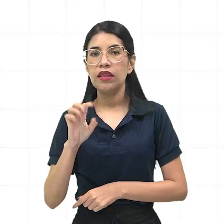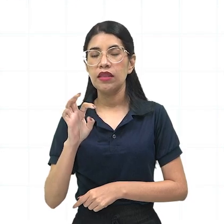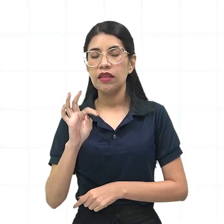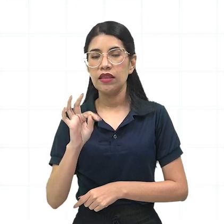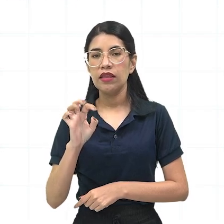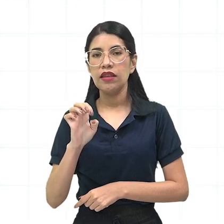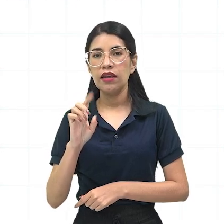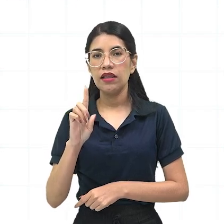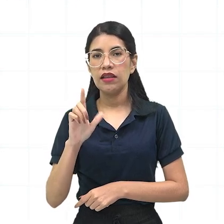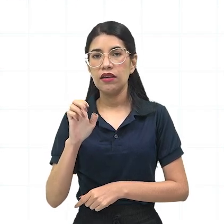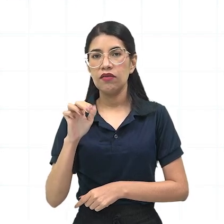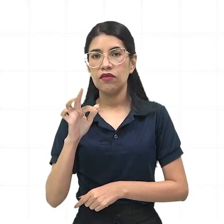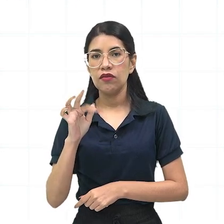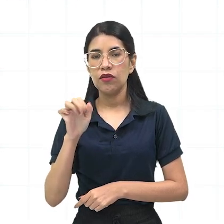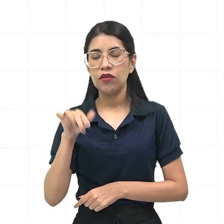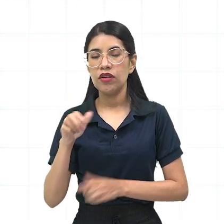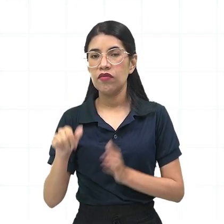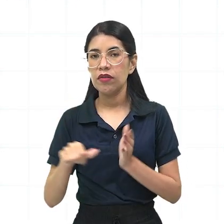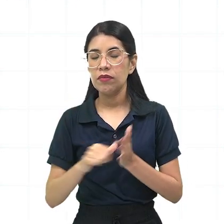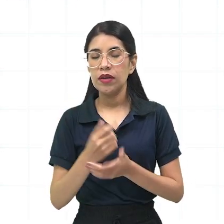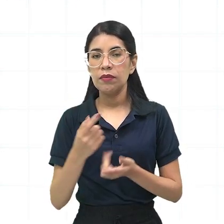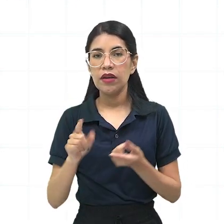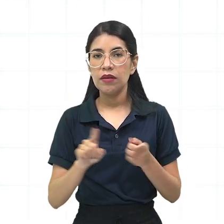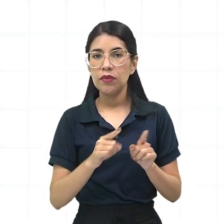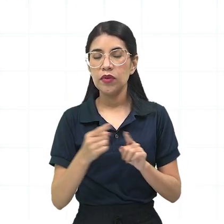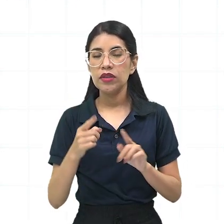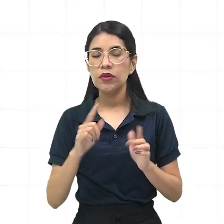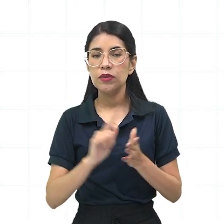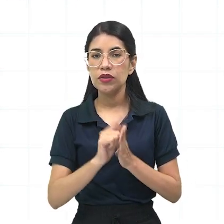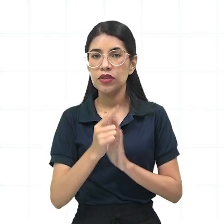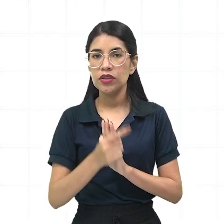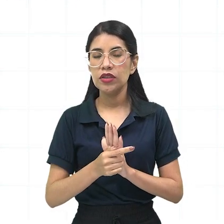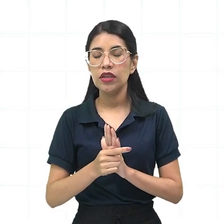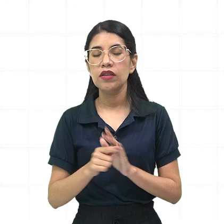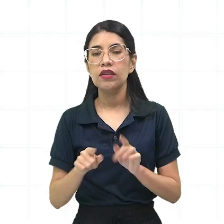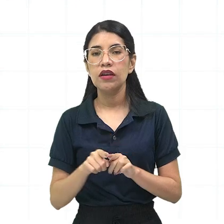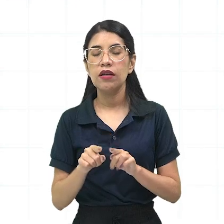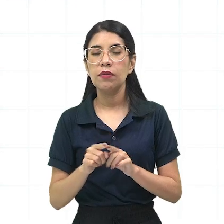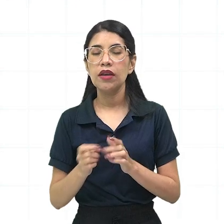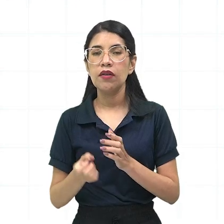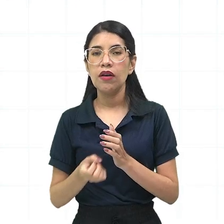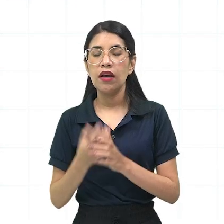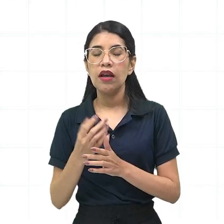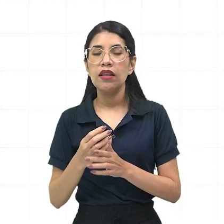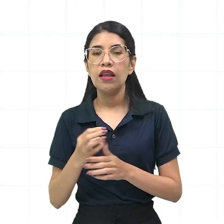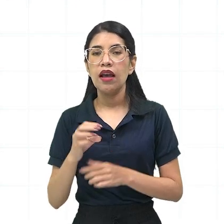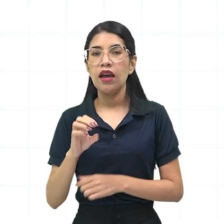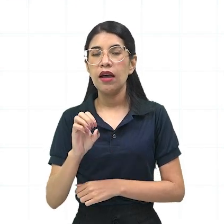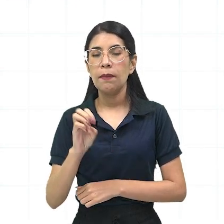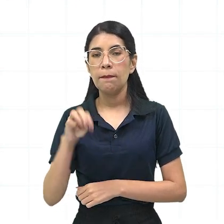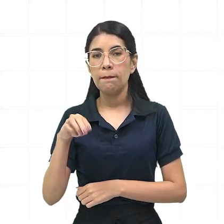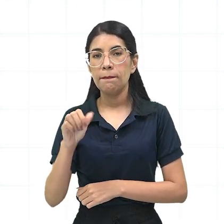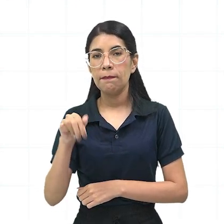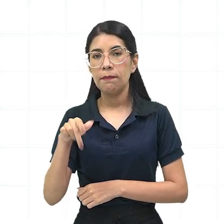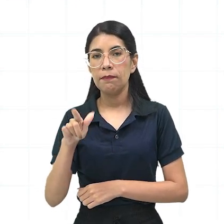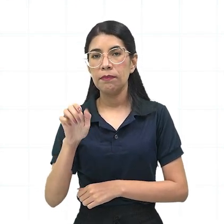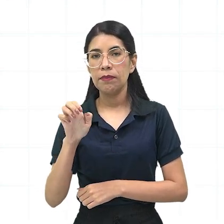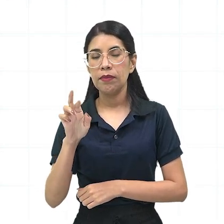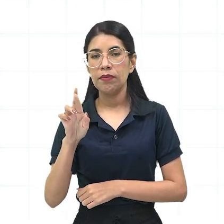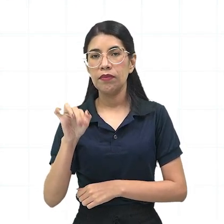primeira música gravada nesse estilo, e com a inauguração da Escola de Samba Mangueira. Olha